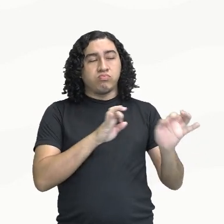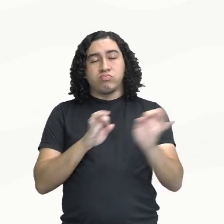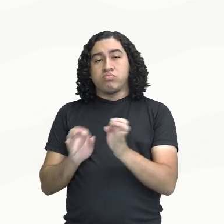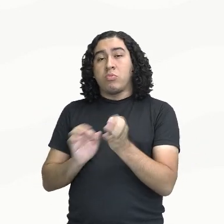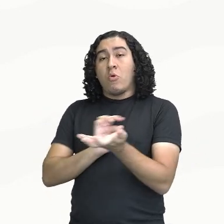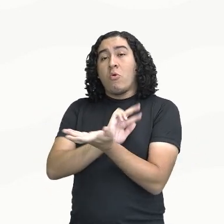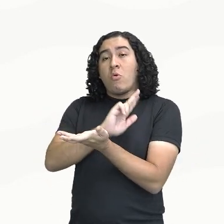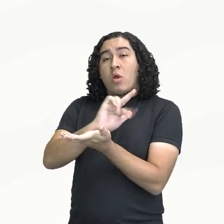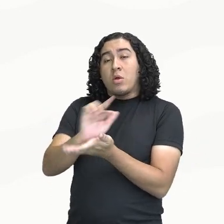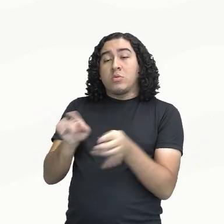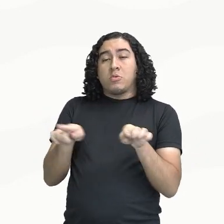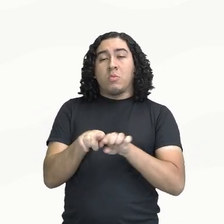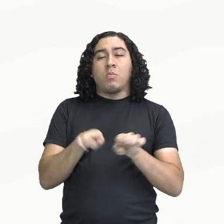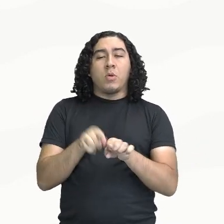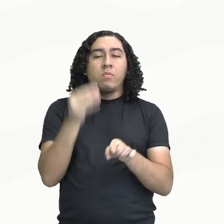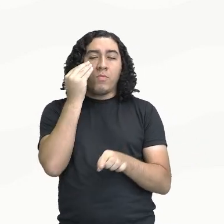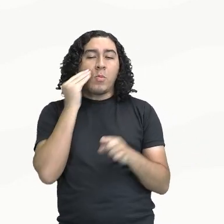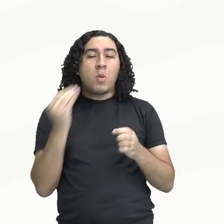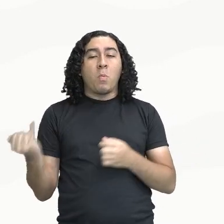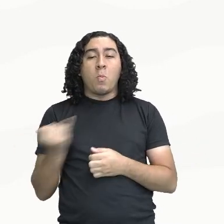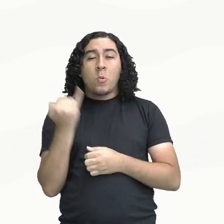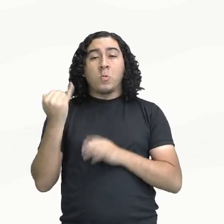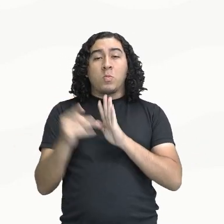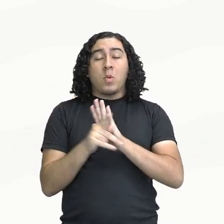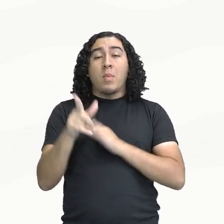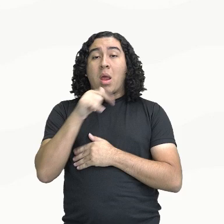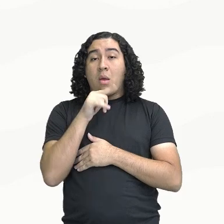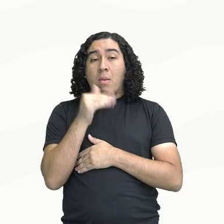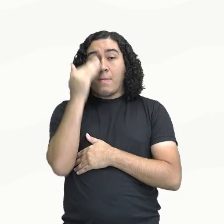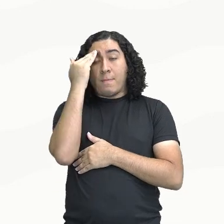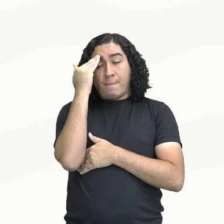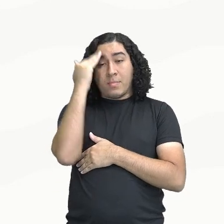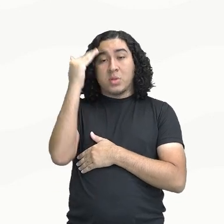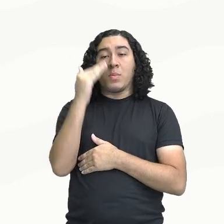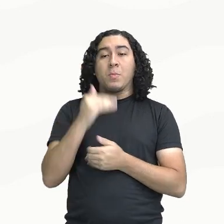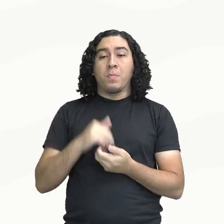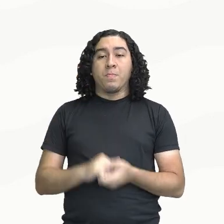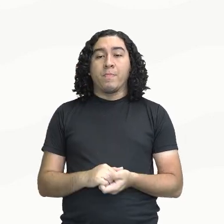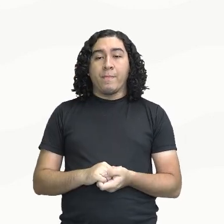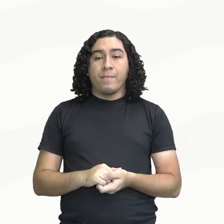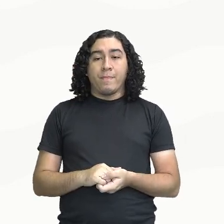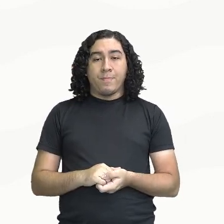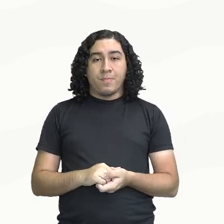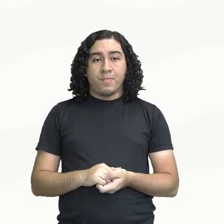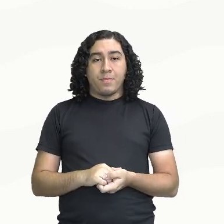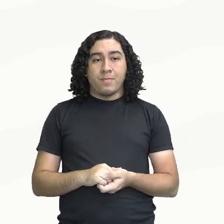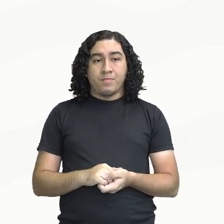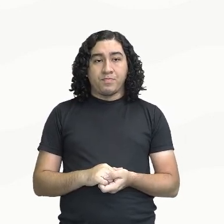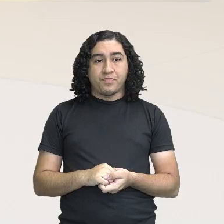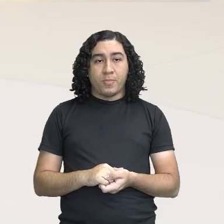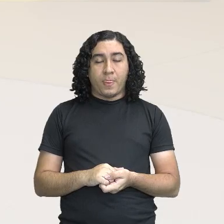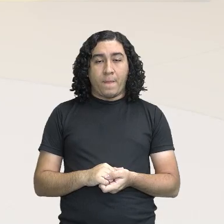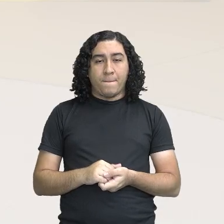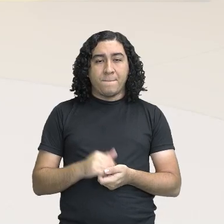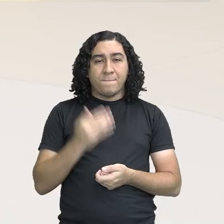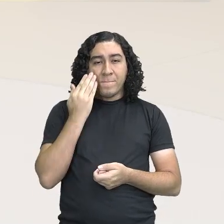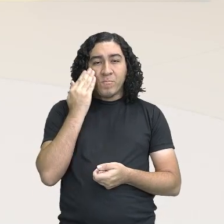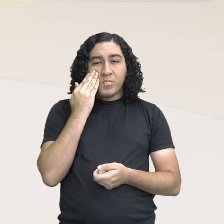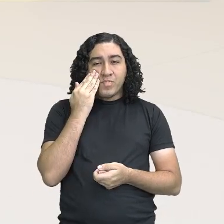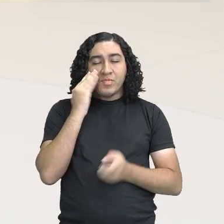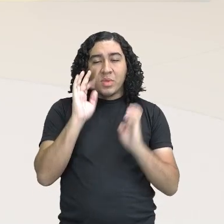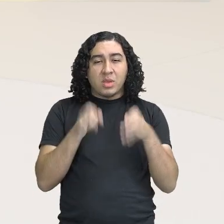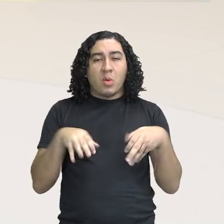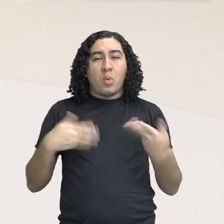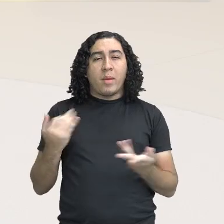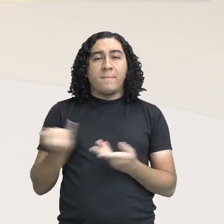vários ciclos e temos que ver a importância dessa água, principalmente, né, no ciclo hidrológico. Vamos ver direitinho